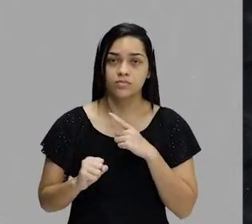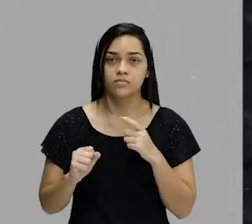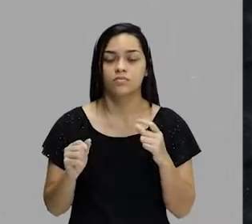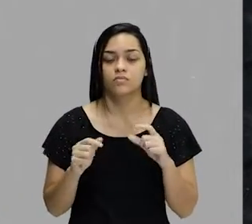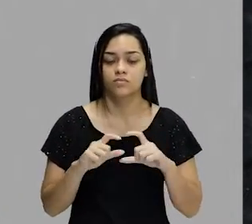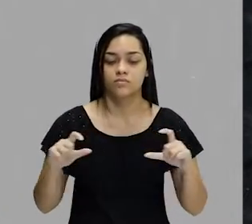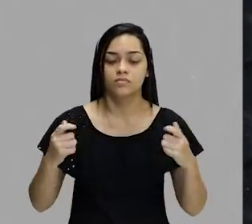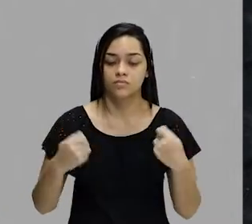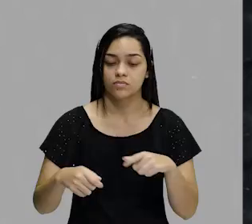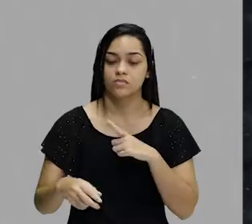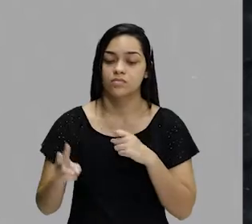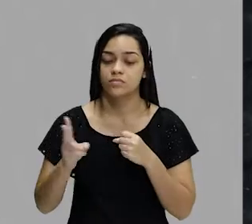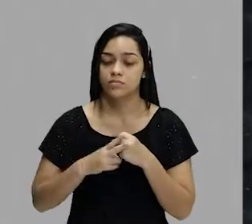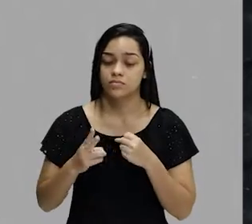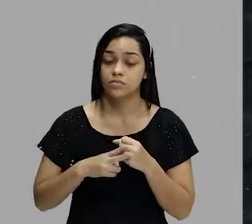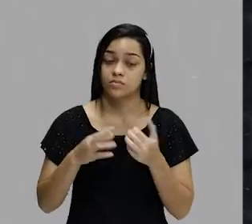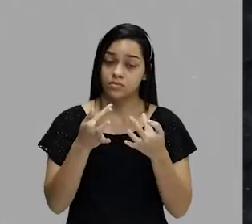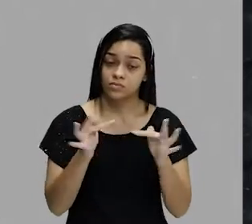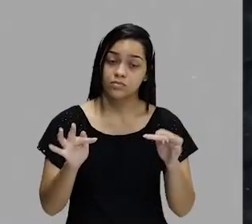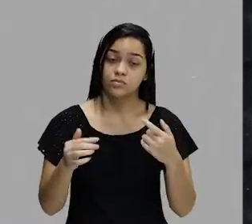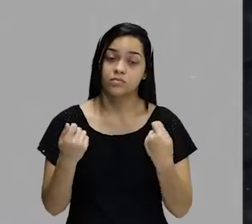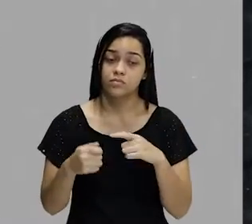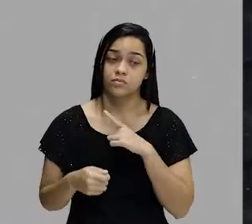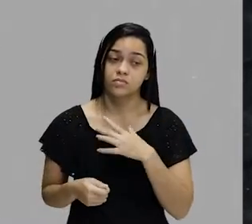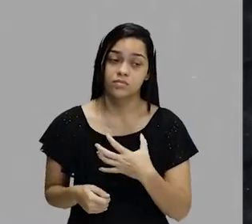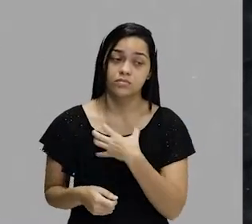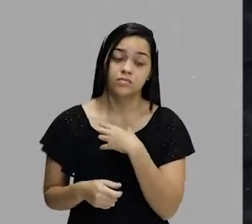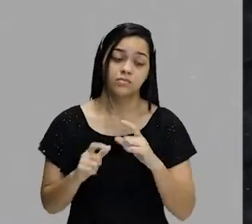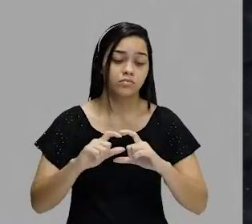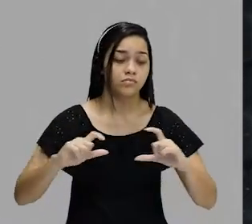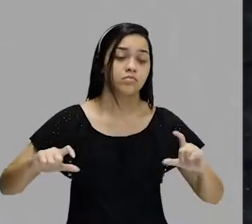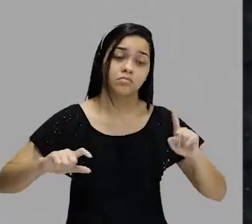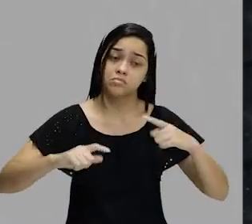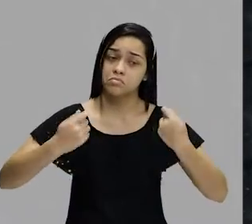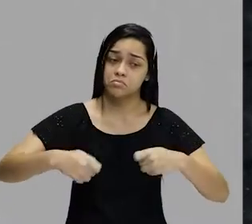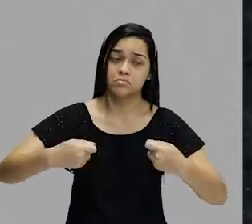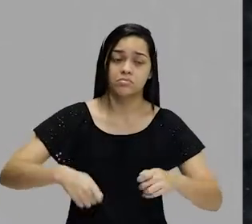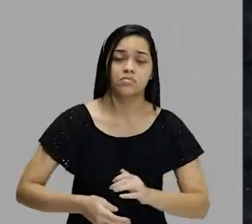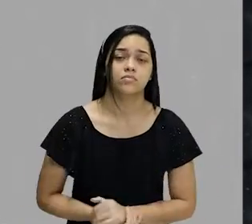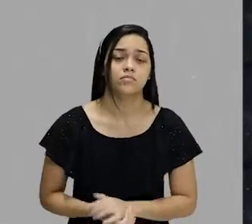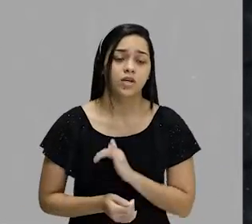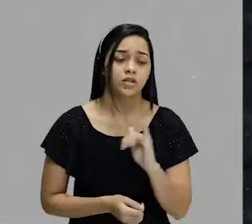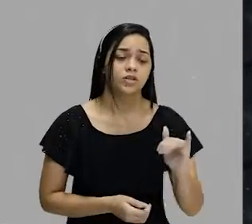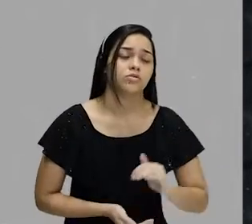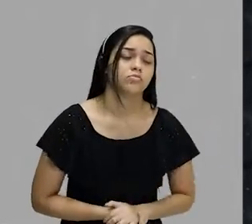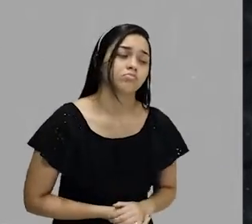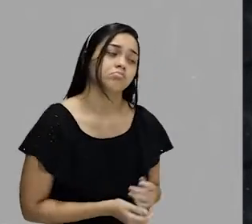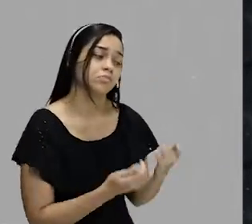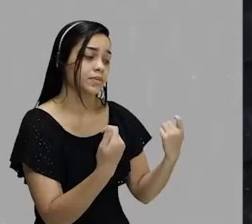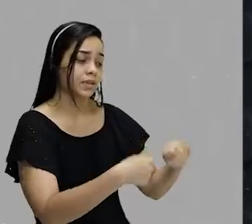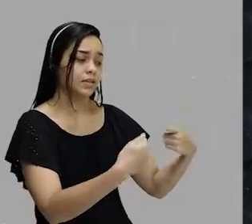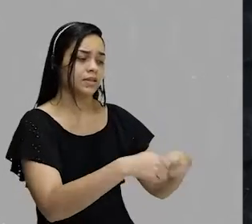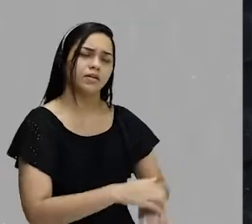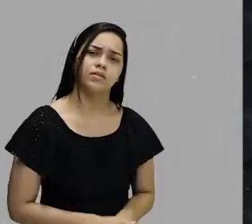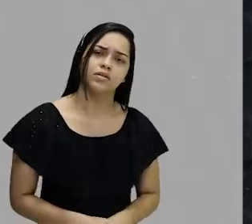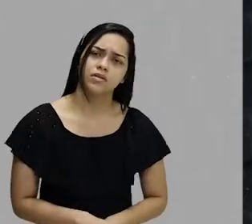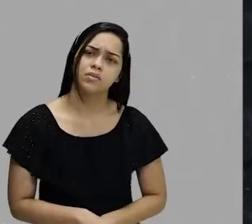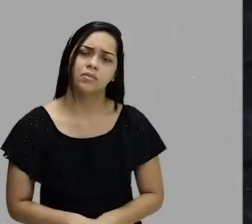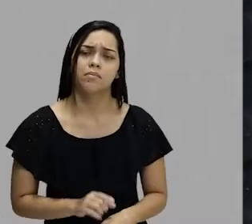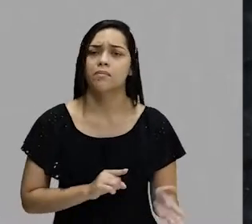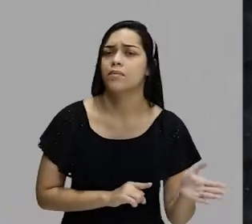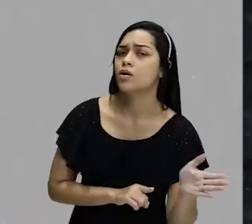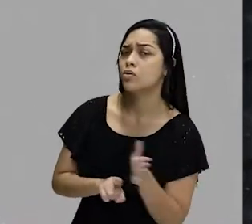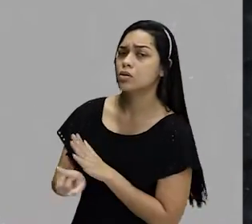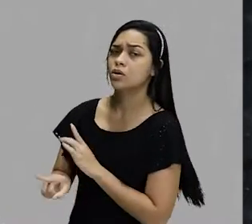tem que ter verbo, para ser frase tem que ter sentido. Aqui eu tenho uma oração. É necessário. Eu chego para vocês e digo, é necessário. Vocês vão fazer uma